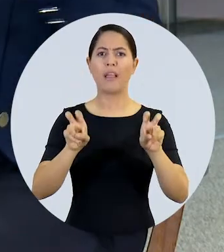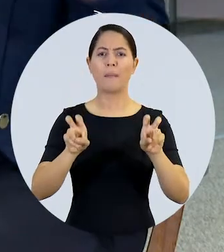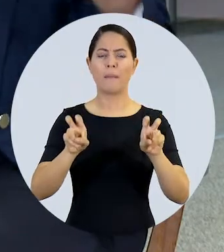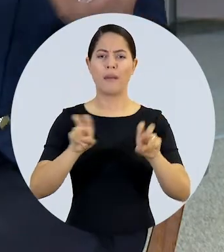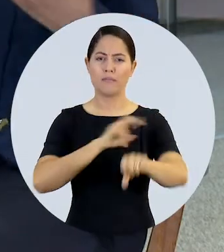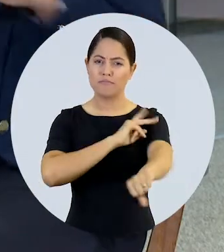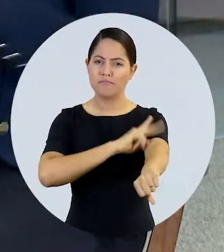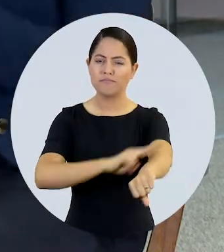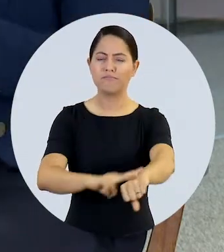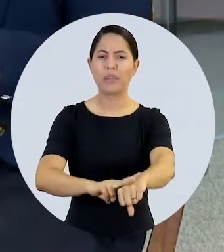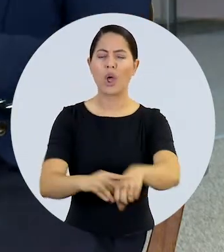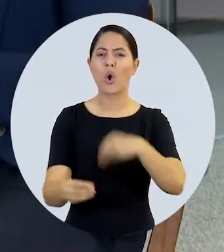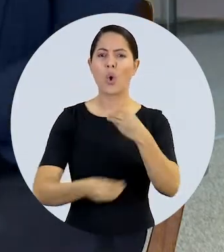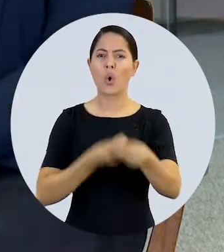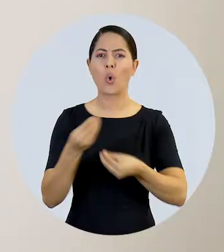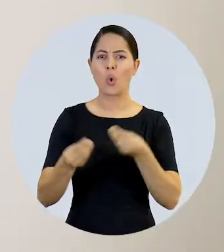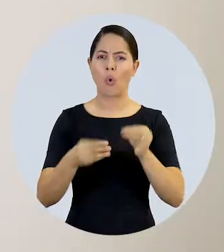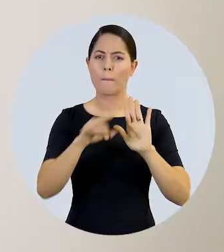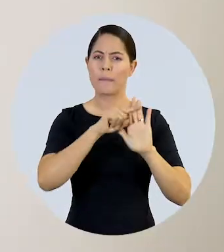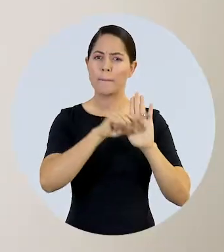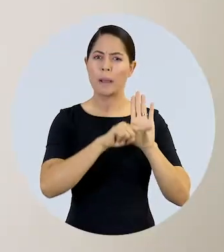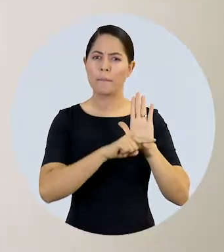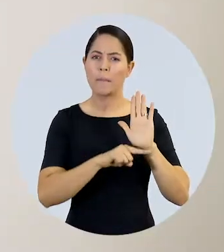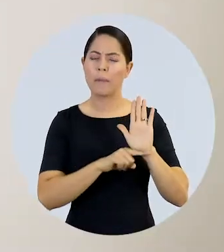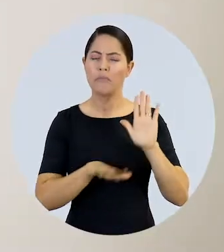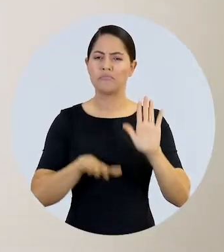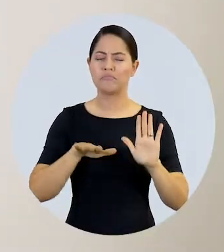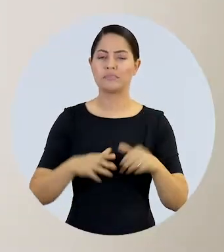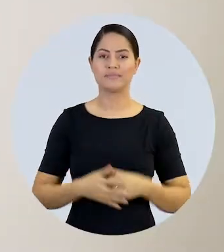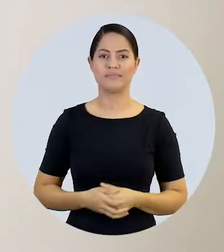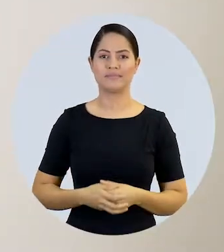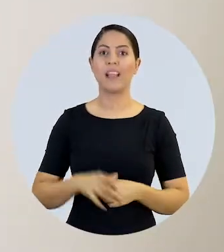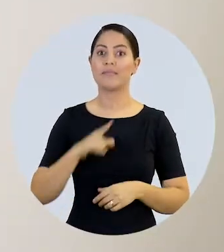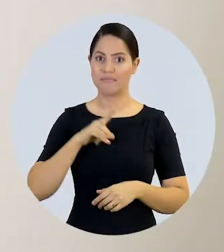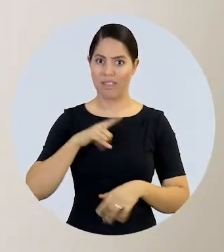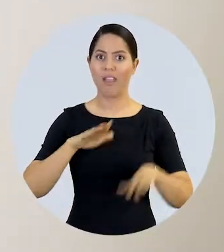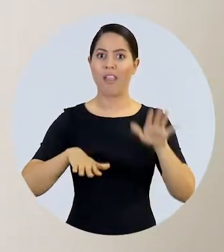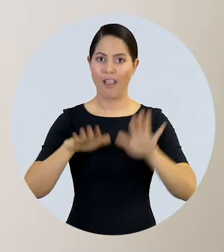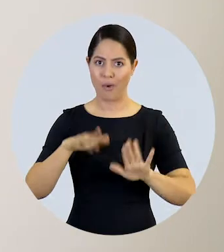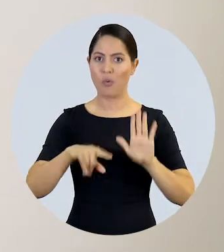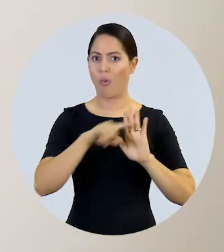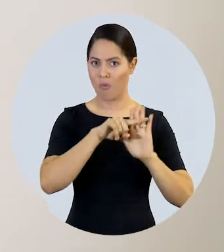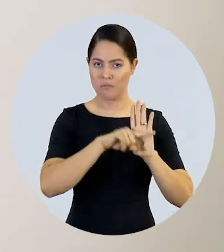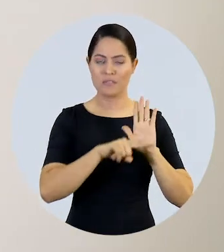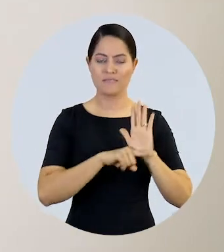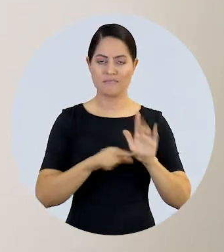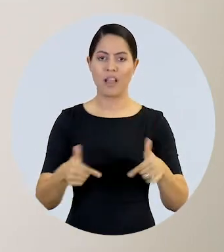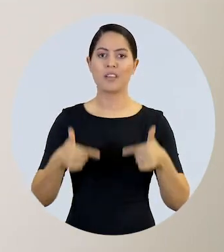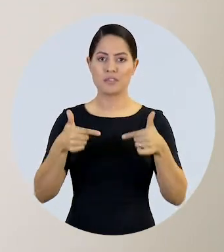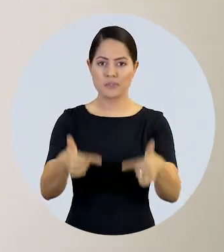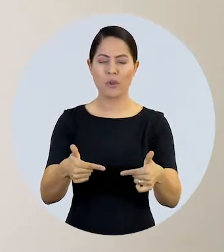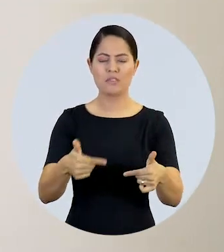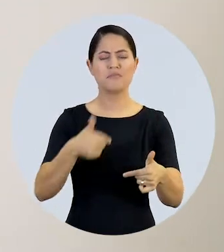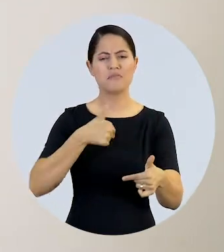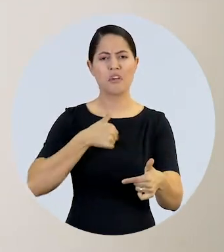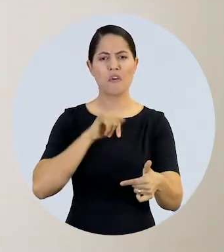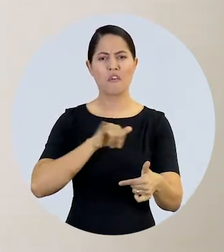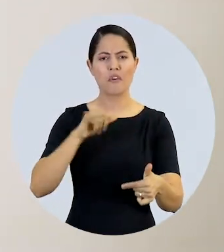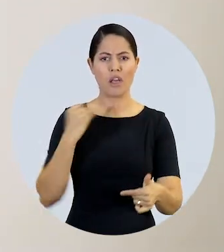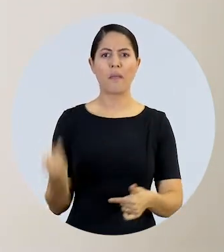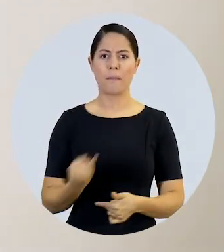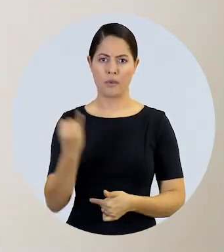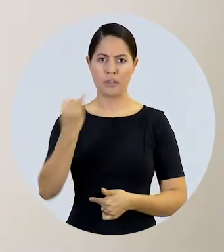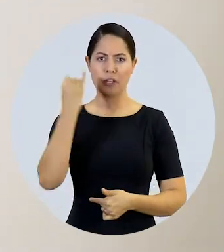haja mais igualdade em todo o país? Existem algumas. Eu vou citar as que eu reputo mais